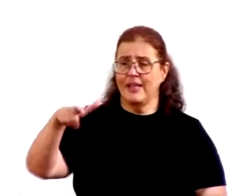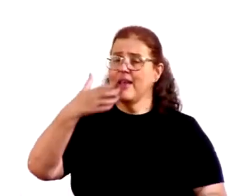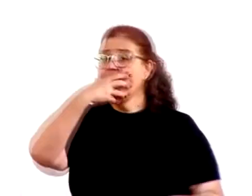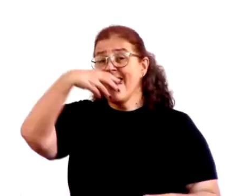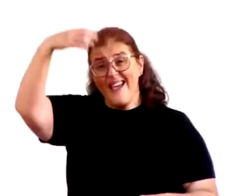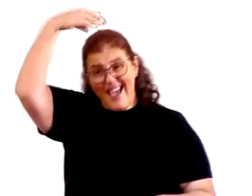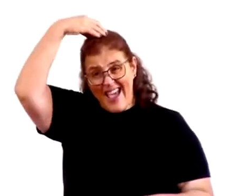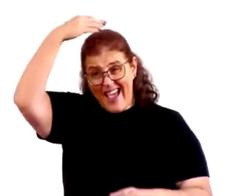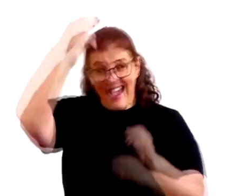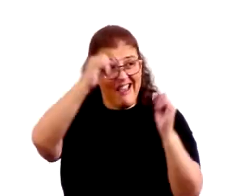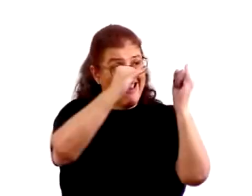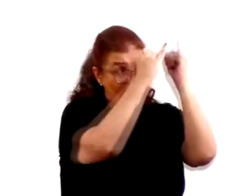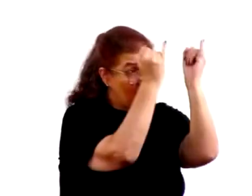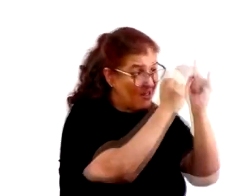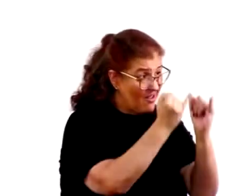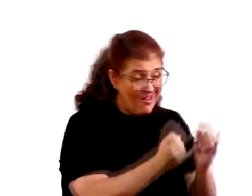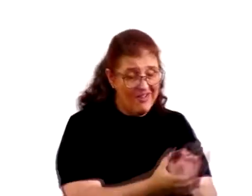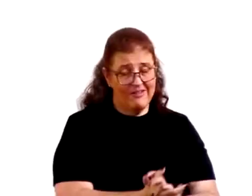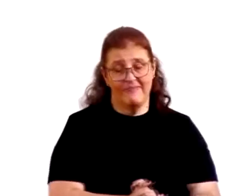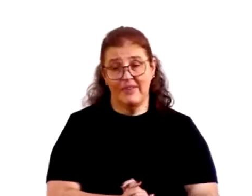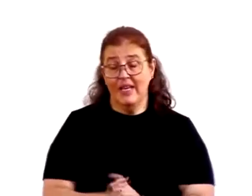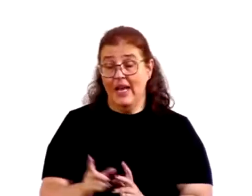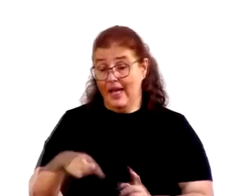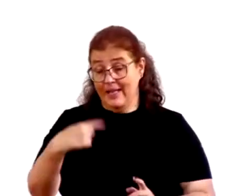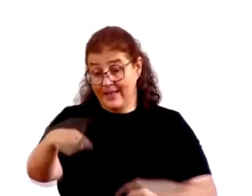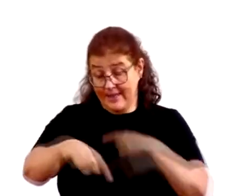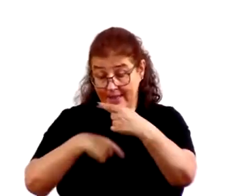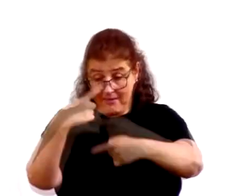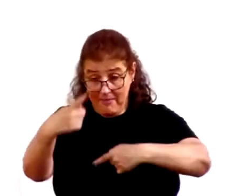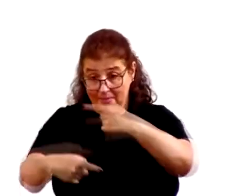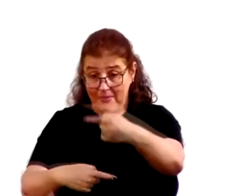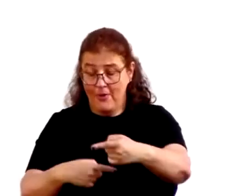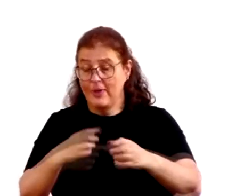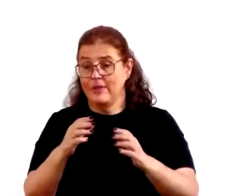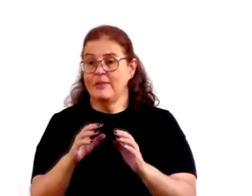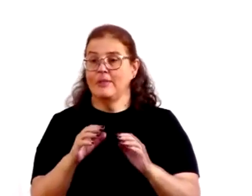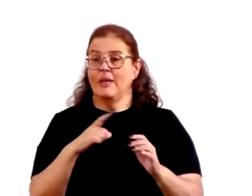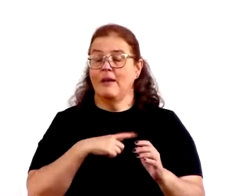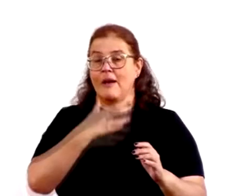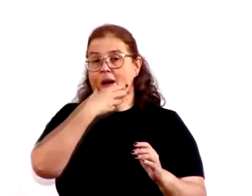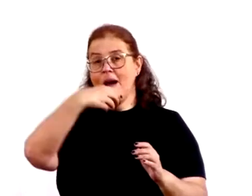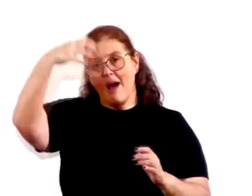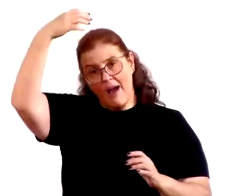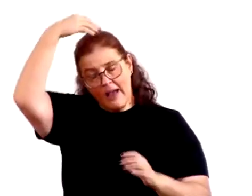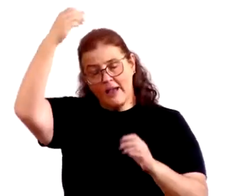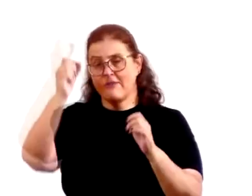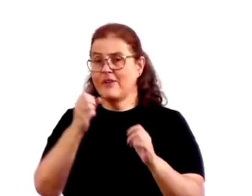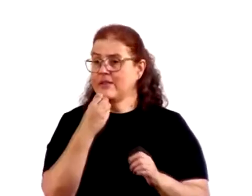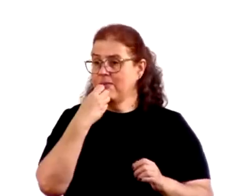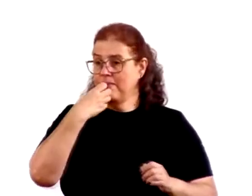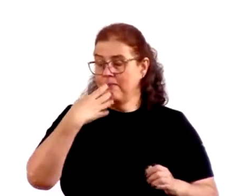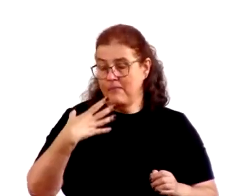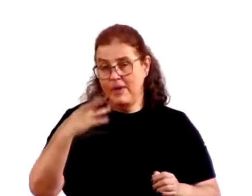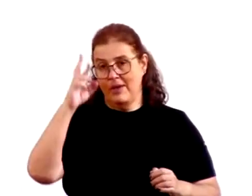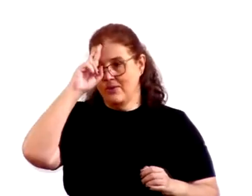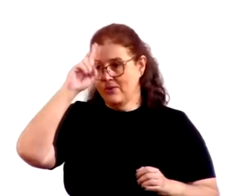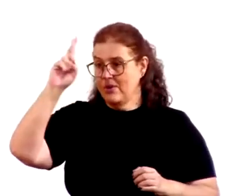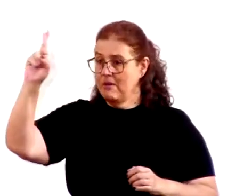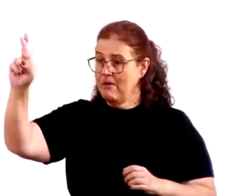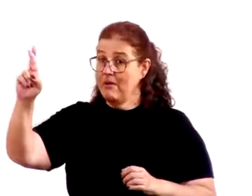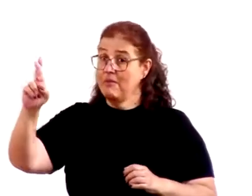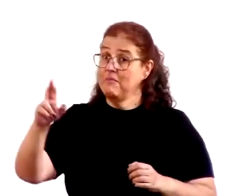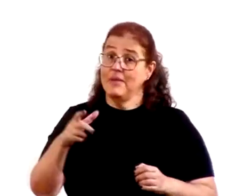uns faziam o que era reto perante o Senhor, outros faziam o que era mal perante o Senhor. Eles foram tipificando que o limite